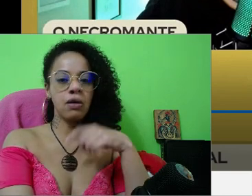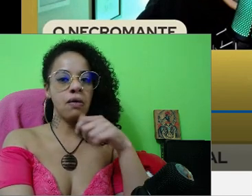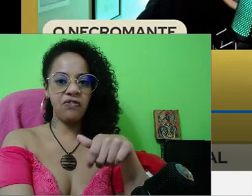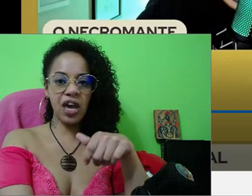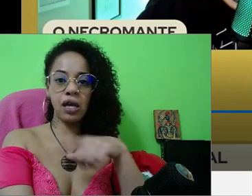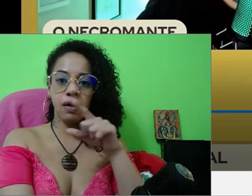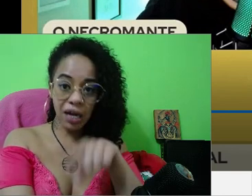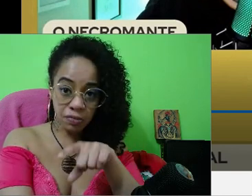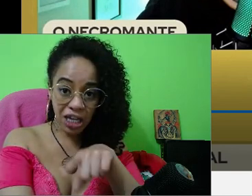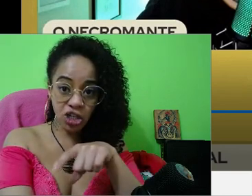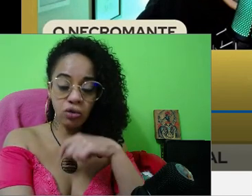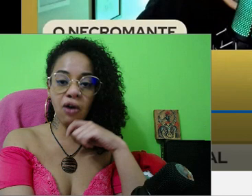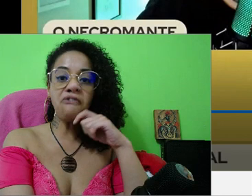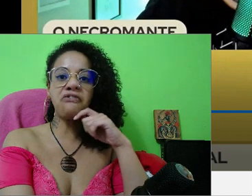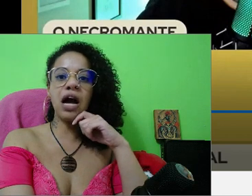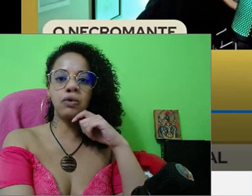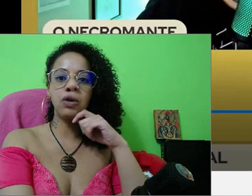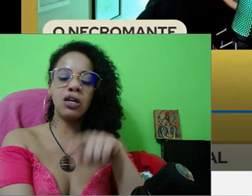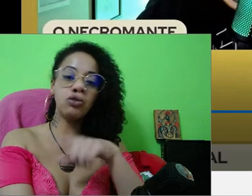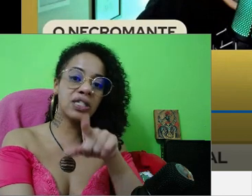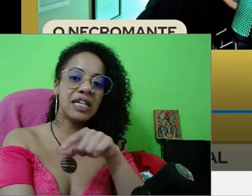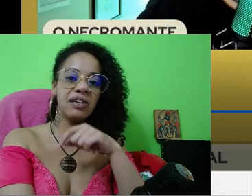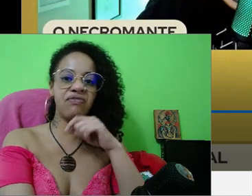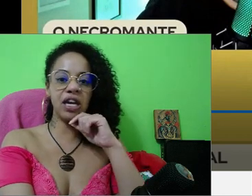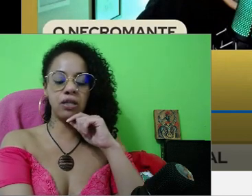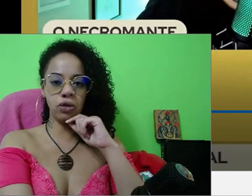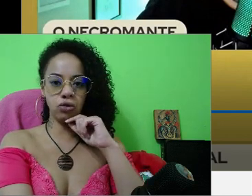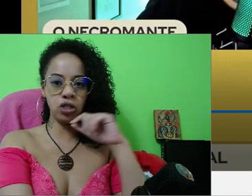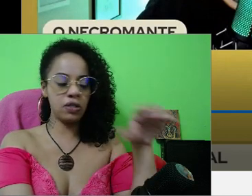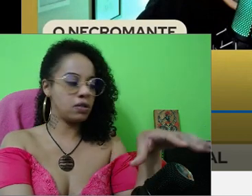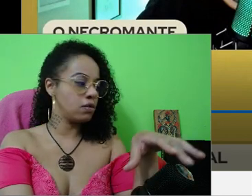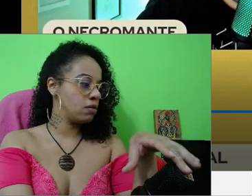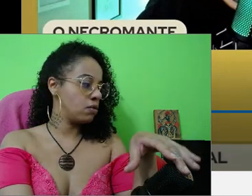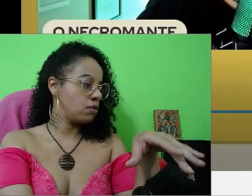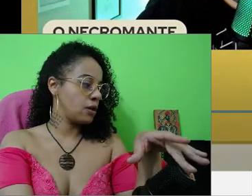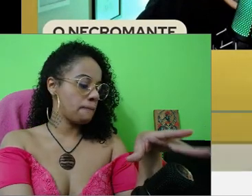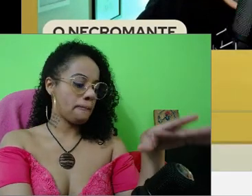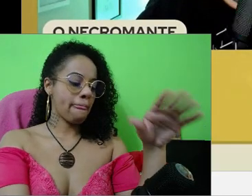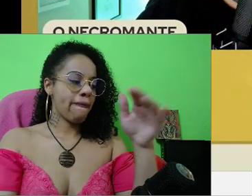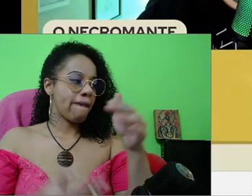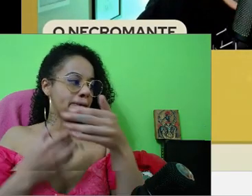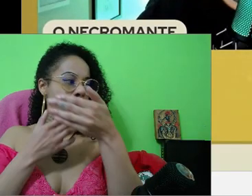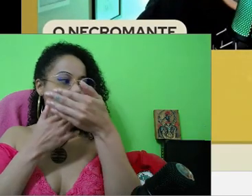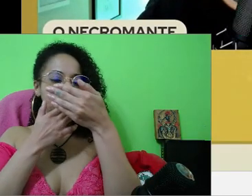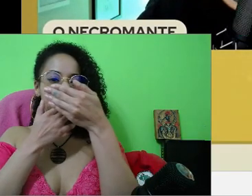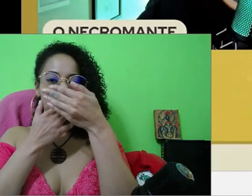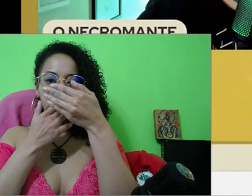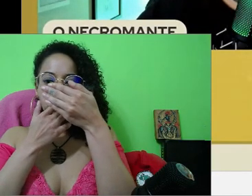retórica vem mas bate no que eu falo e não no que vocês inventam que eu disse